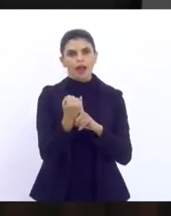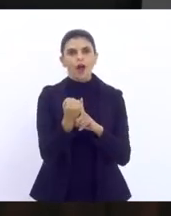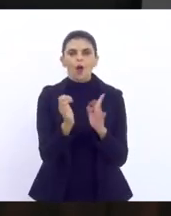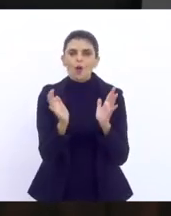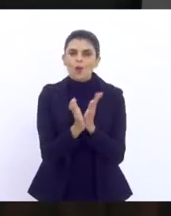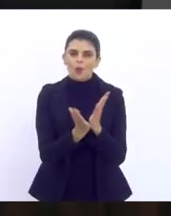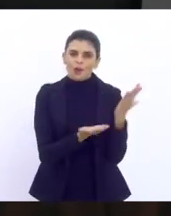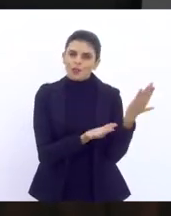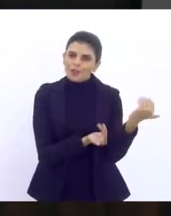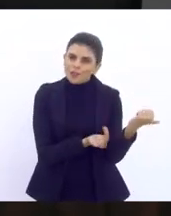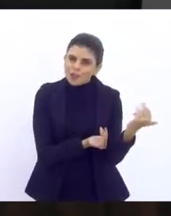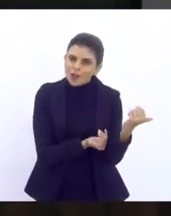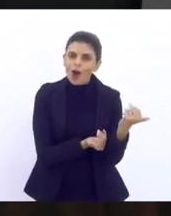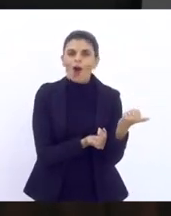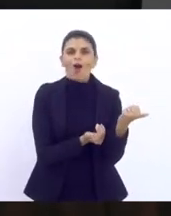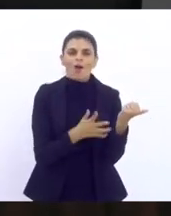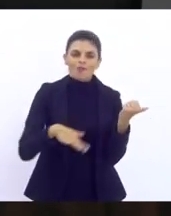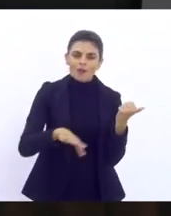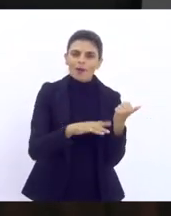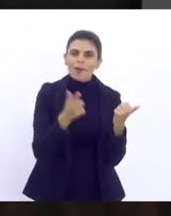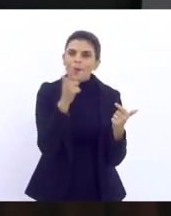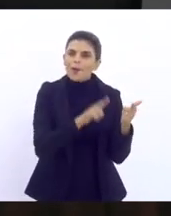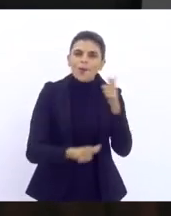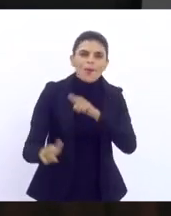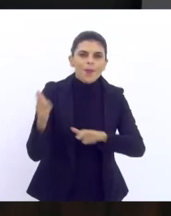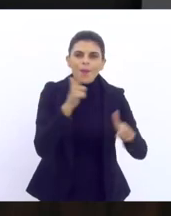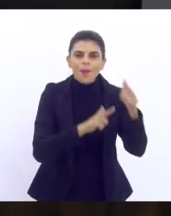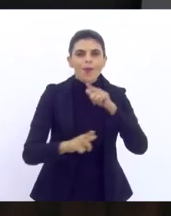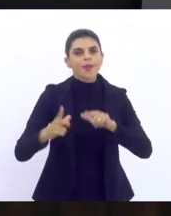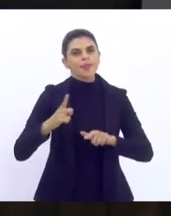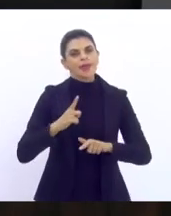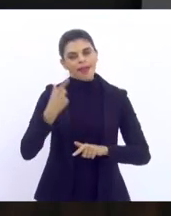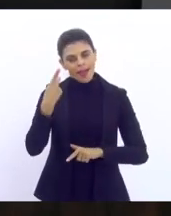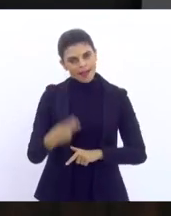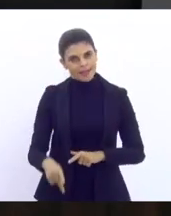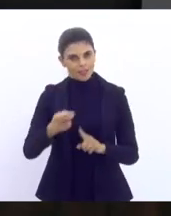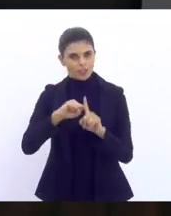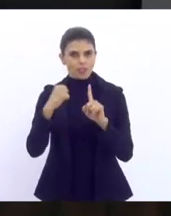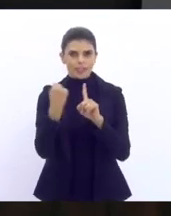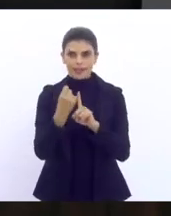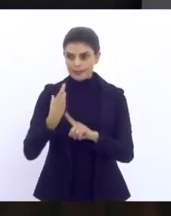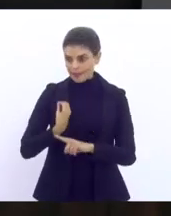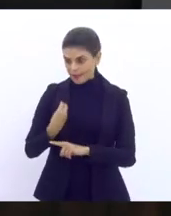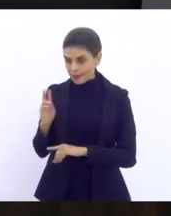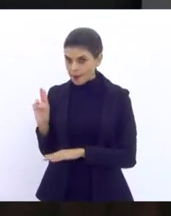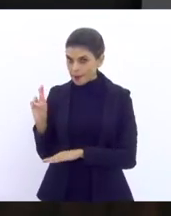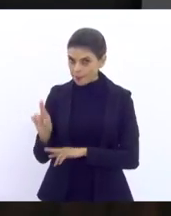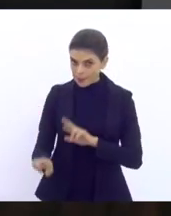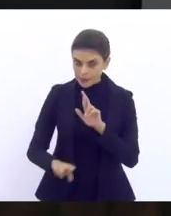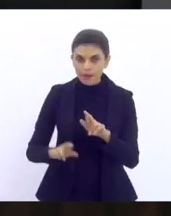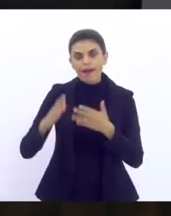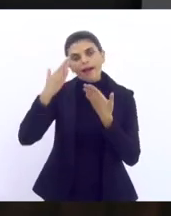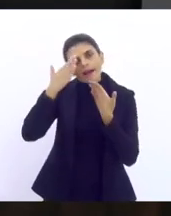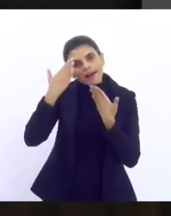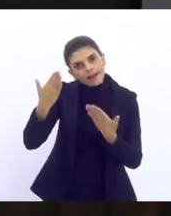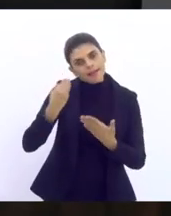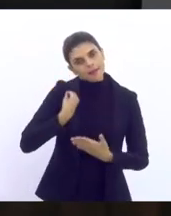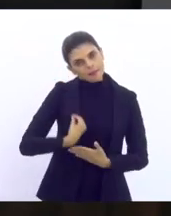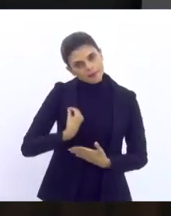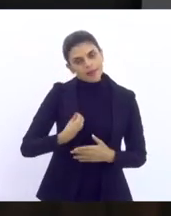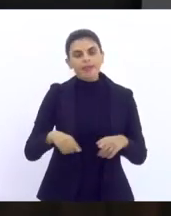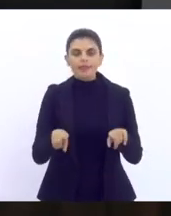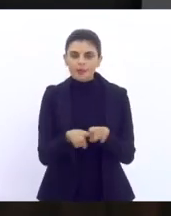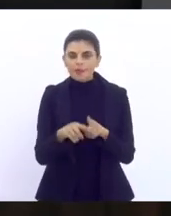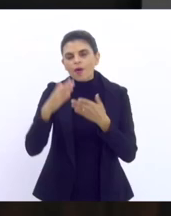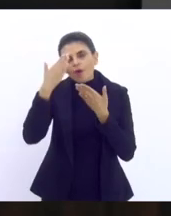juventude venha a ser cada dia mais representado na nossa sociedade. Agradeço a presença e muito obrigado